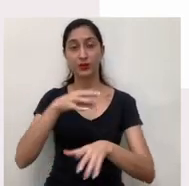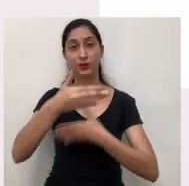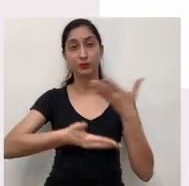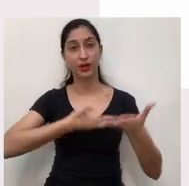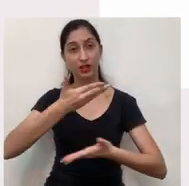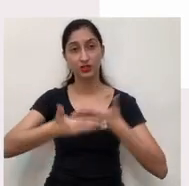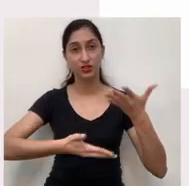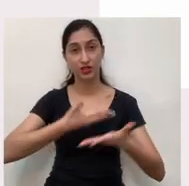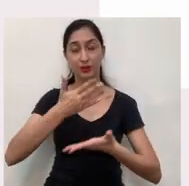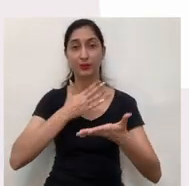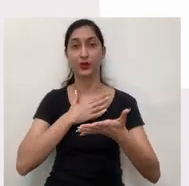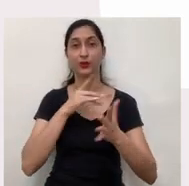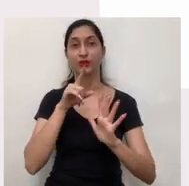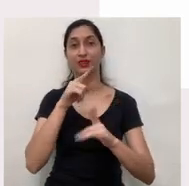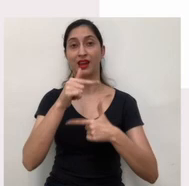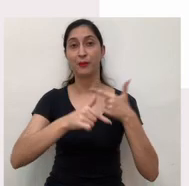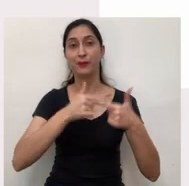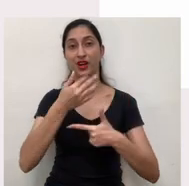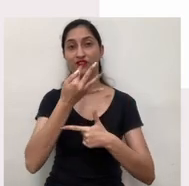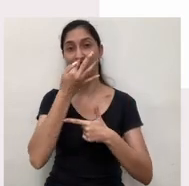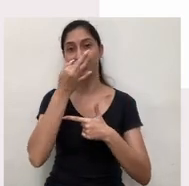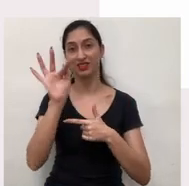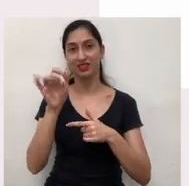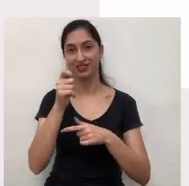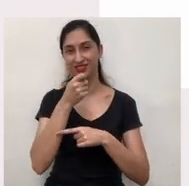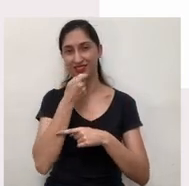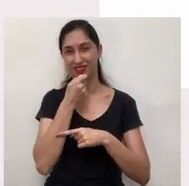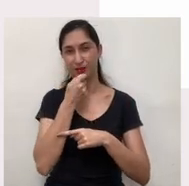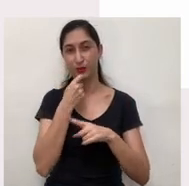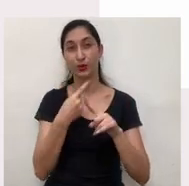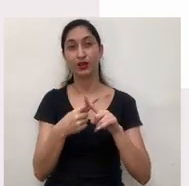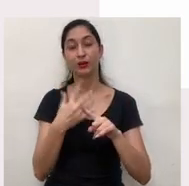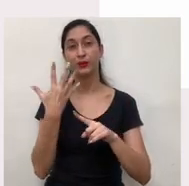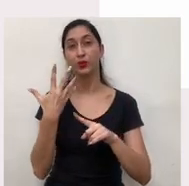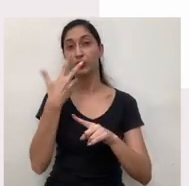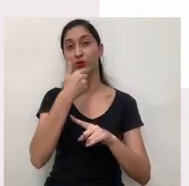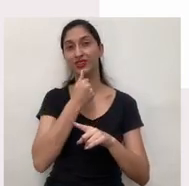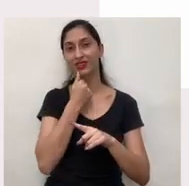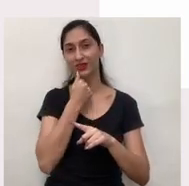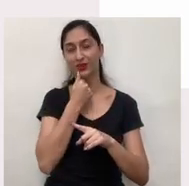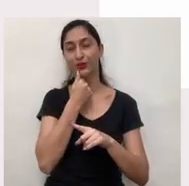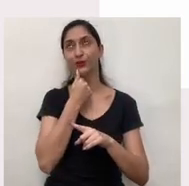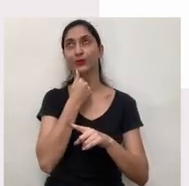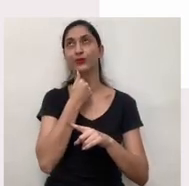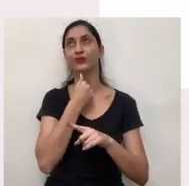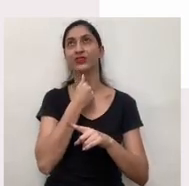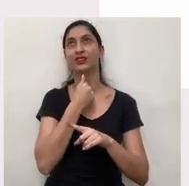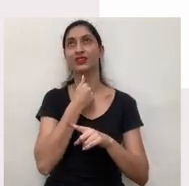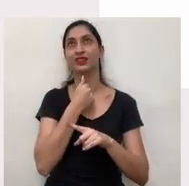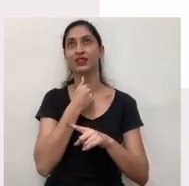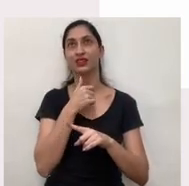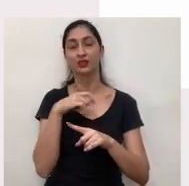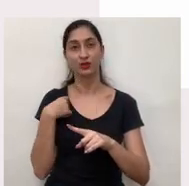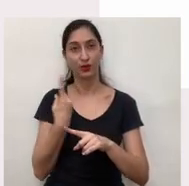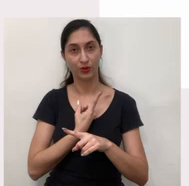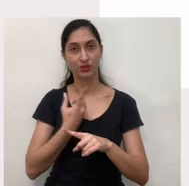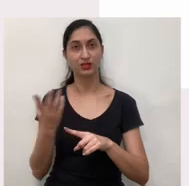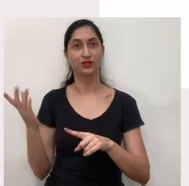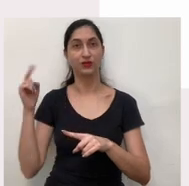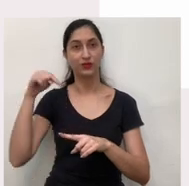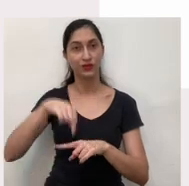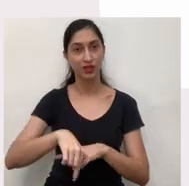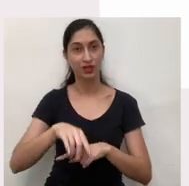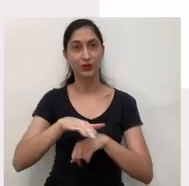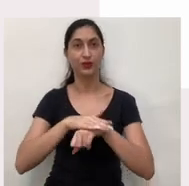ainda está em processo. Eu acho que isso é bastante rico, assim, no sentido de o que vem, né, a partir